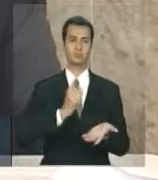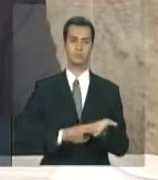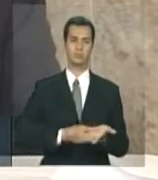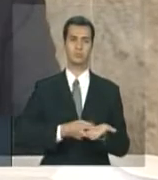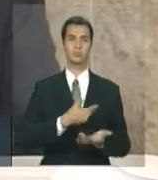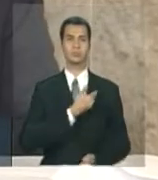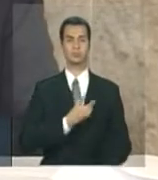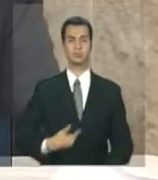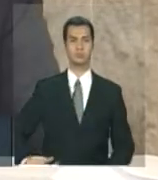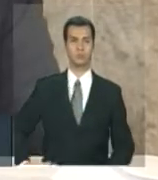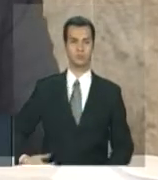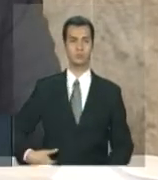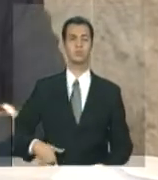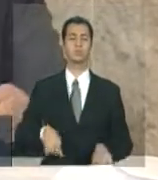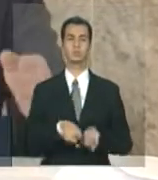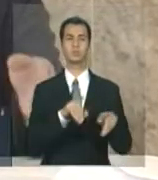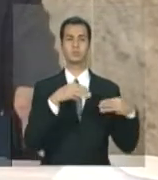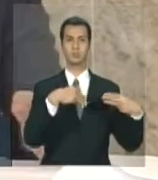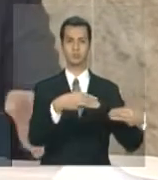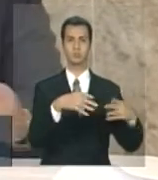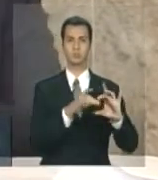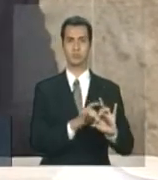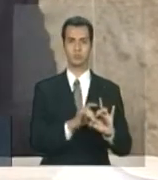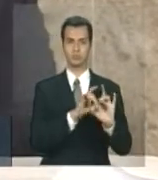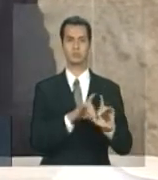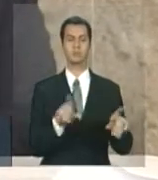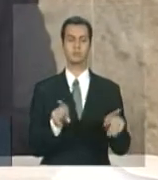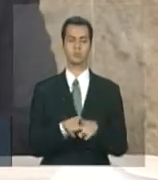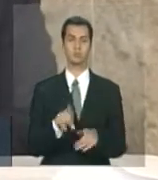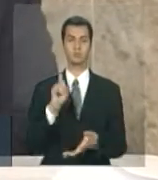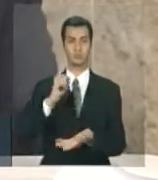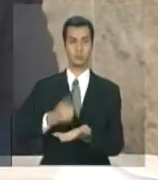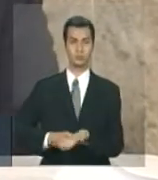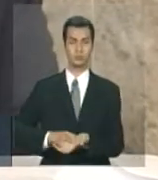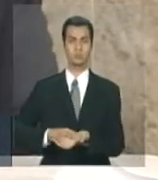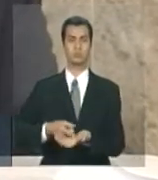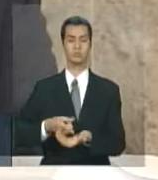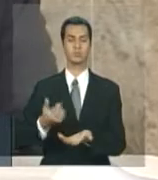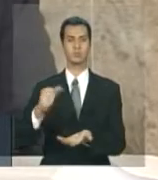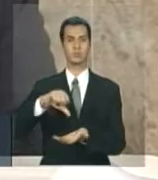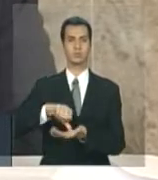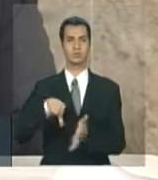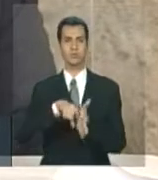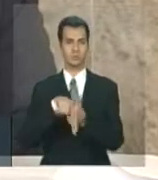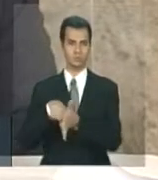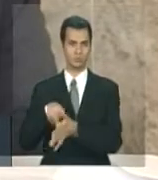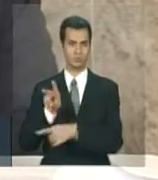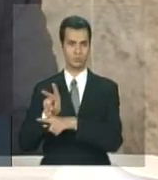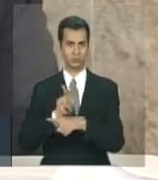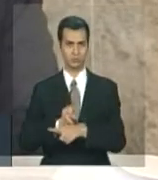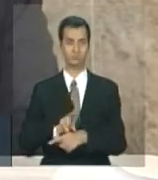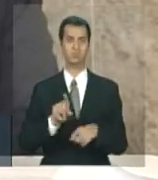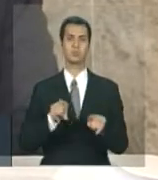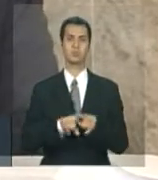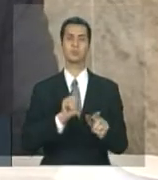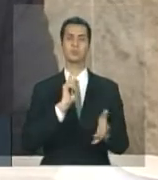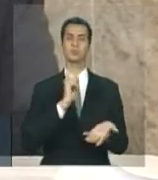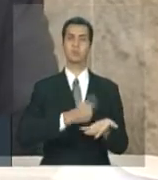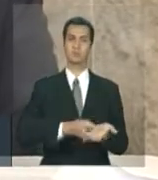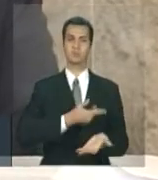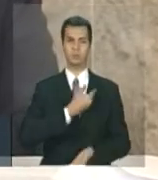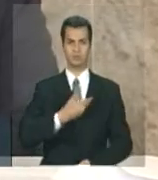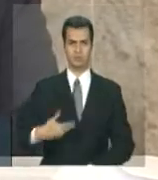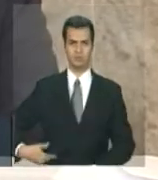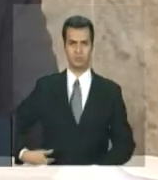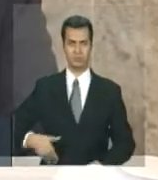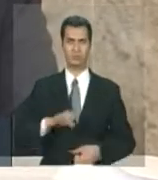seu todo, com o Ministério da Integração, com o Centro de Monitoramento Integrado, com os governos estaduais, para, como eu